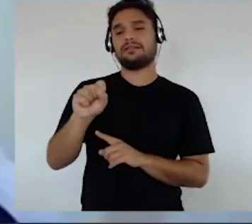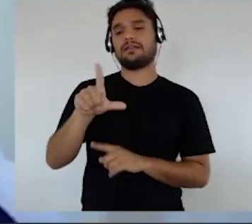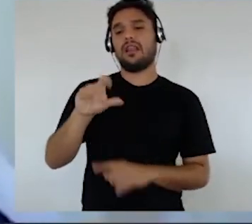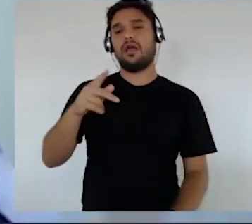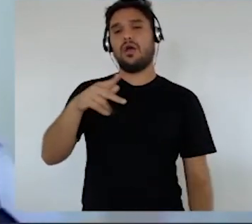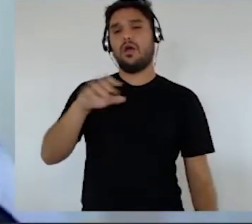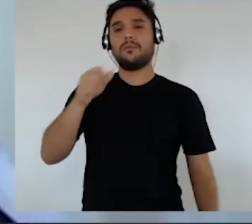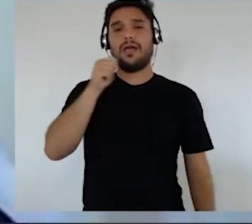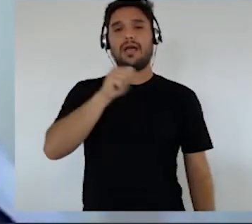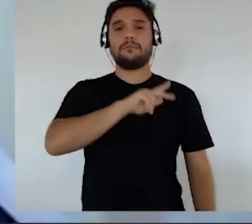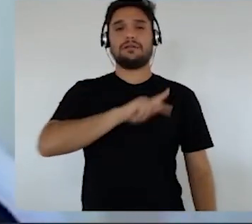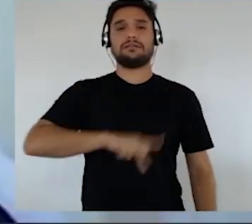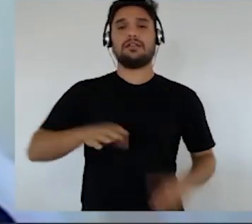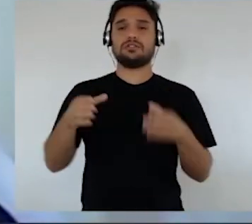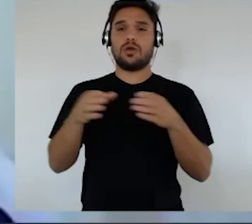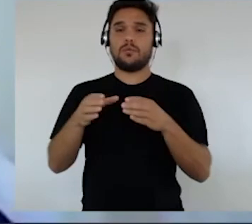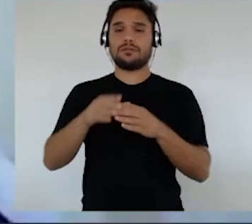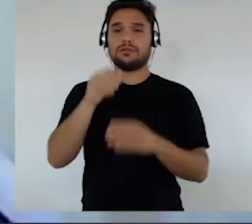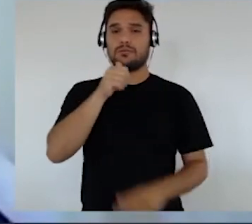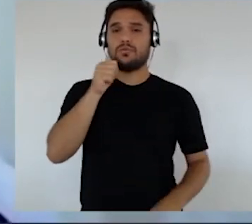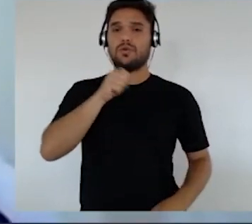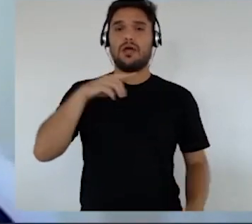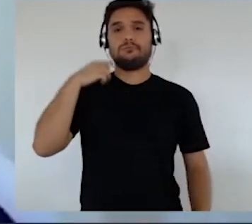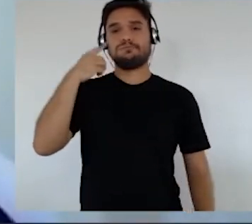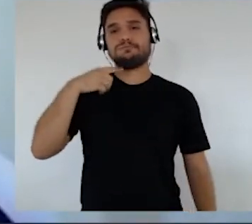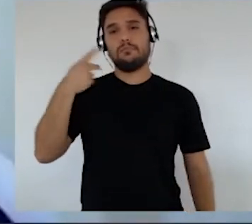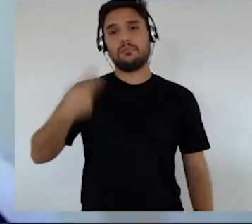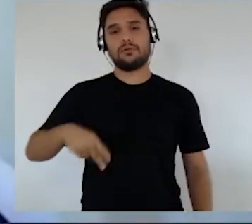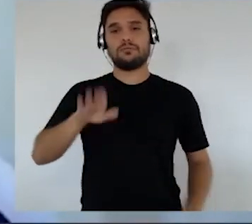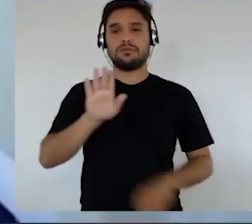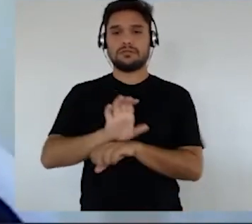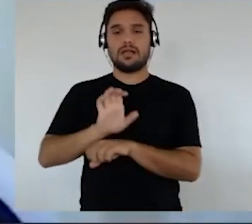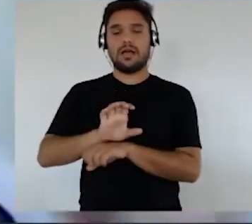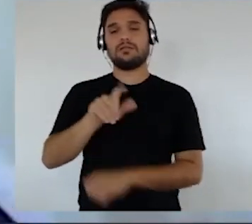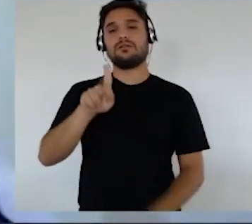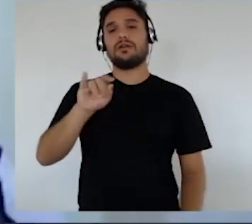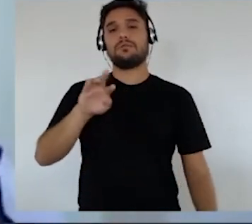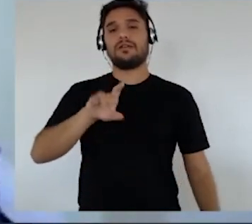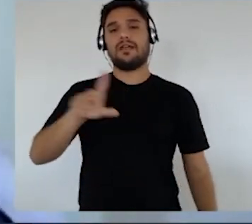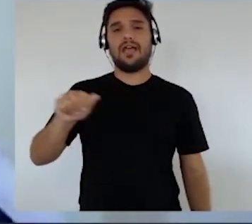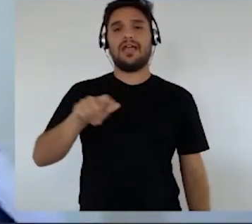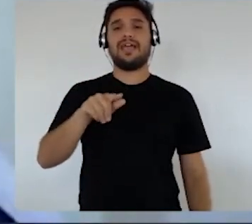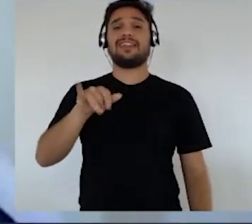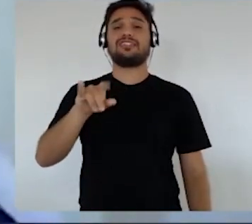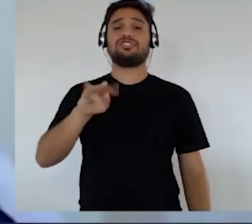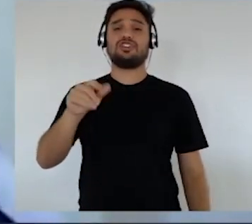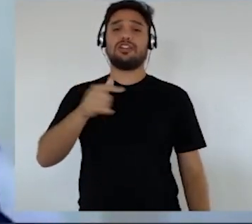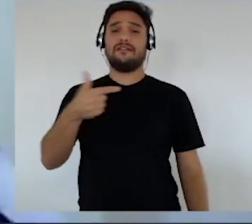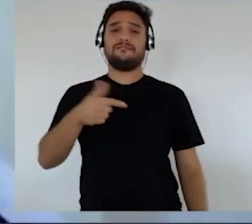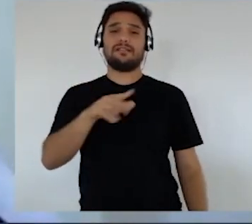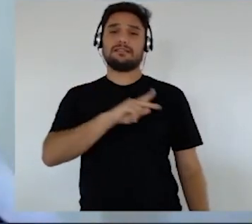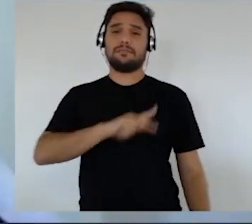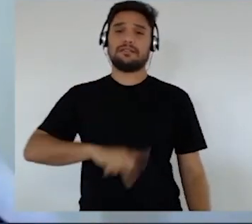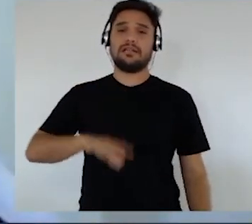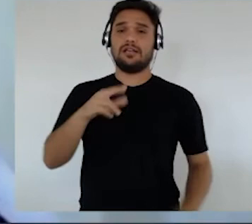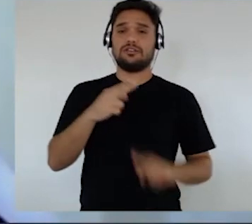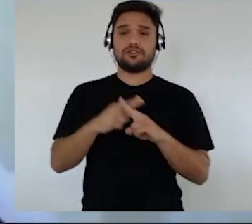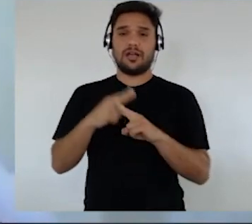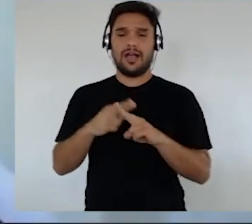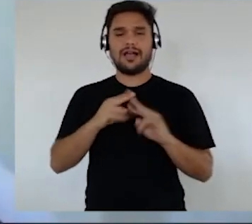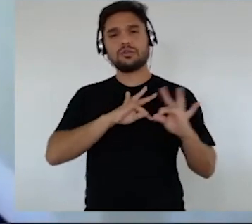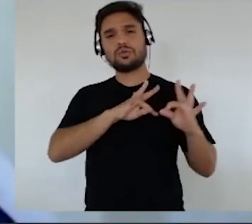Lopes, a presidente da Comissão da Mulher Advogada de Mato Grosso, Gabriela Corrêa, e Xênia Guerra, vice-presidente da Caixa, enfim,